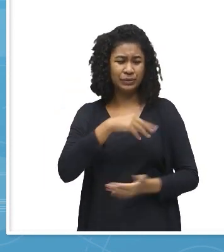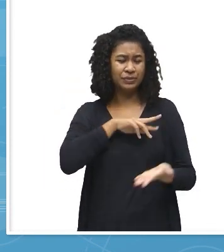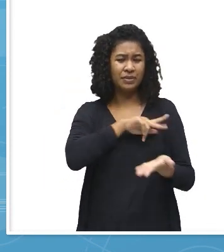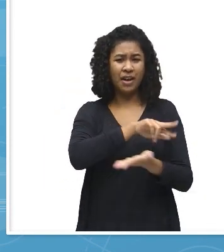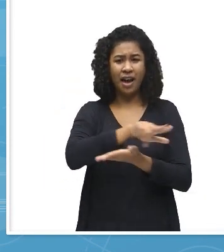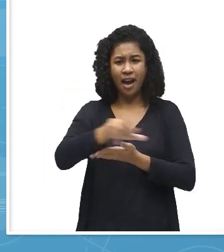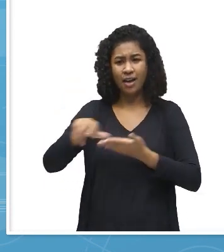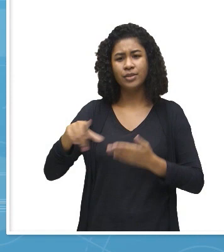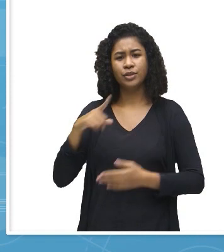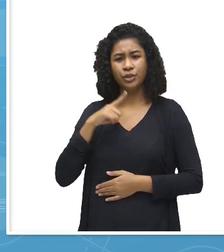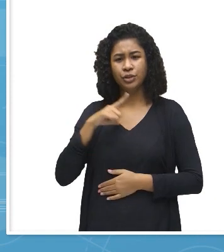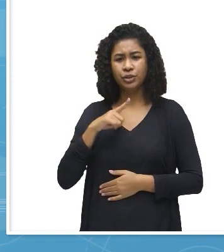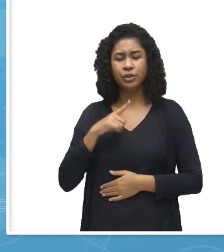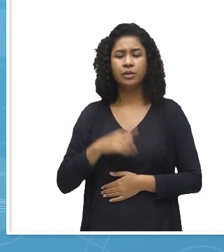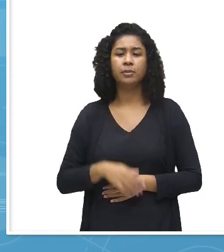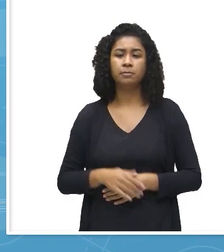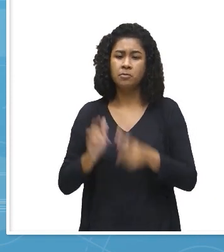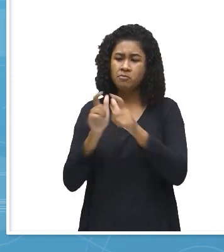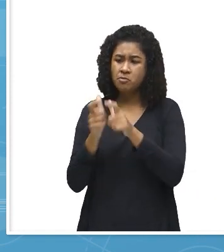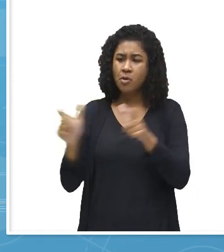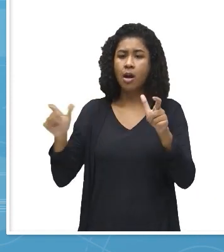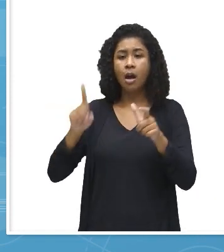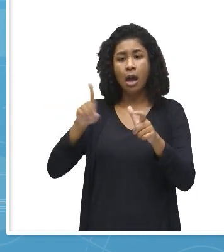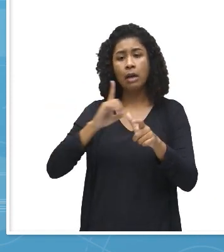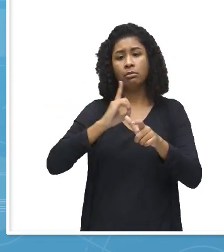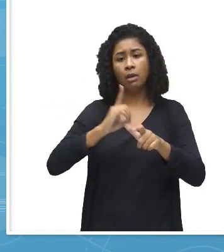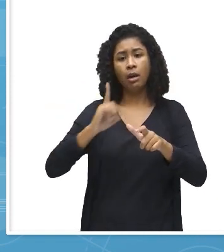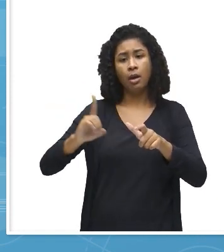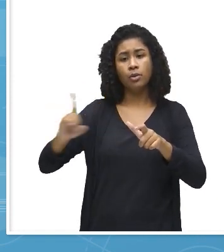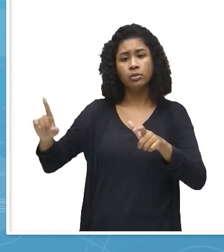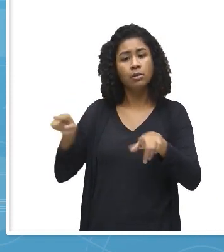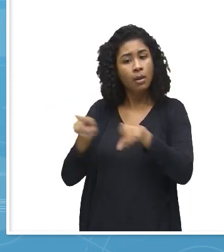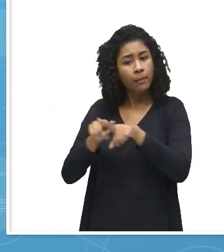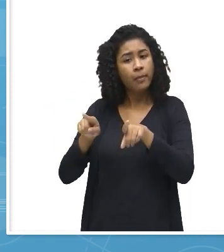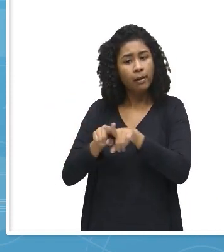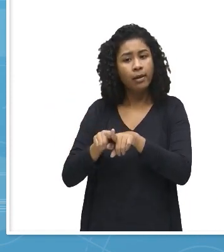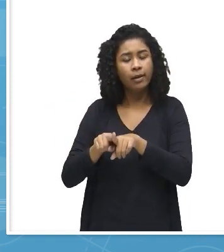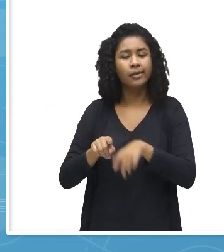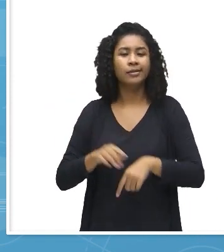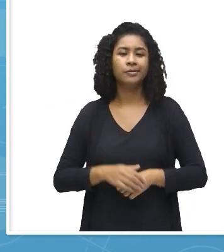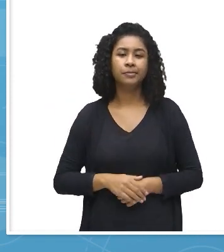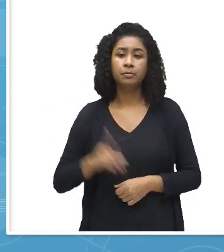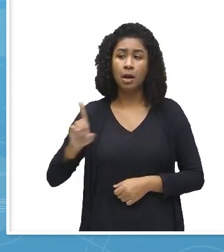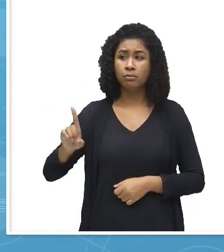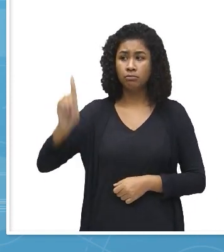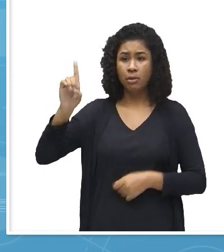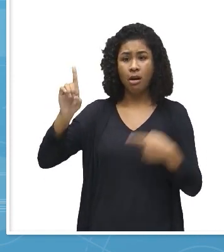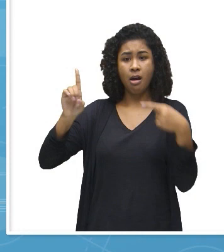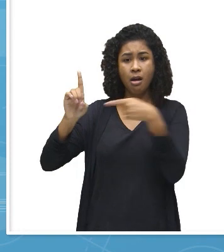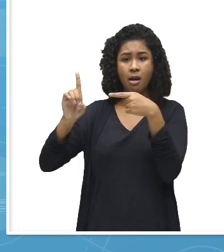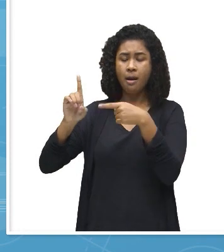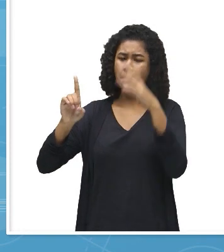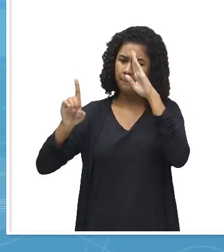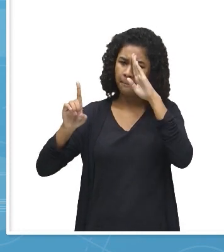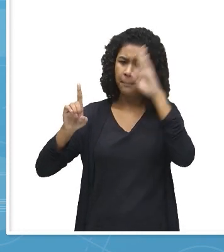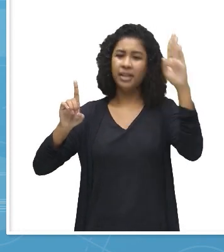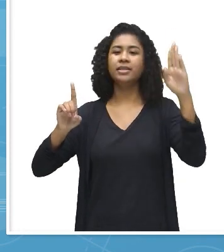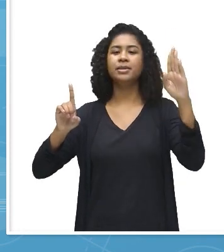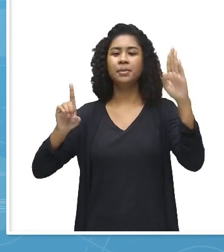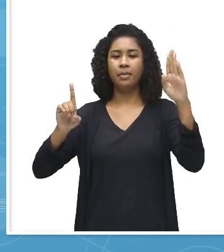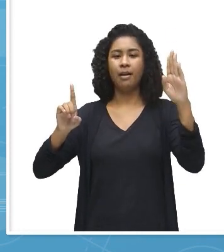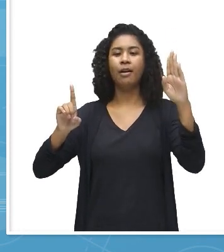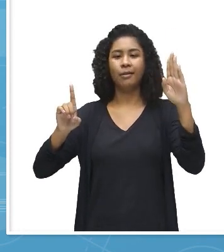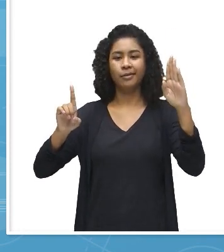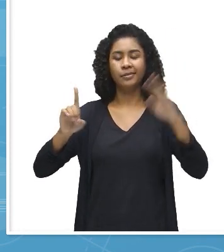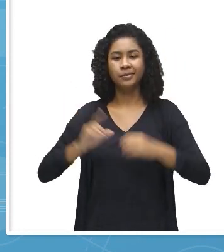muitos desses filhos eram também deuses. Então a gente vai ver aí que o Odin era a figura principal, né? A